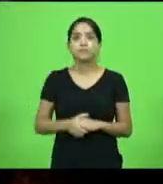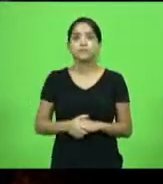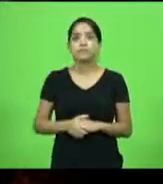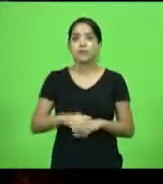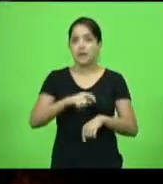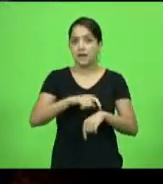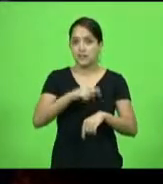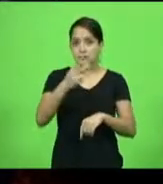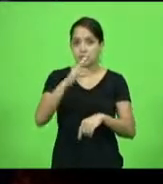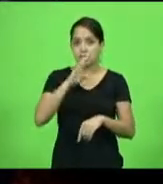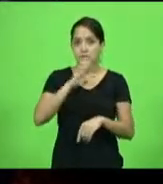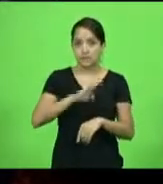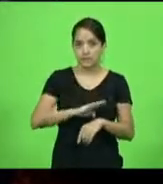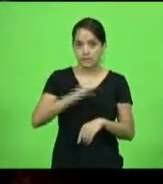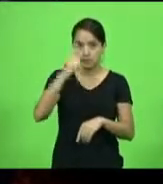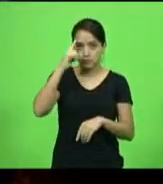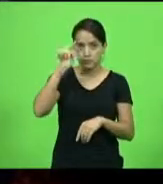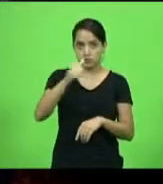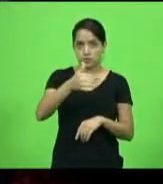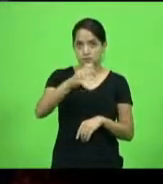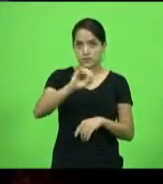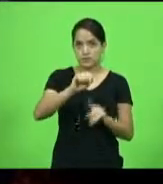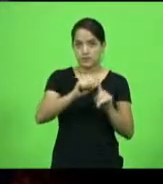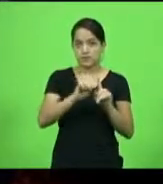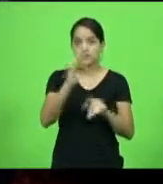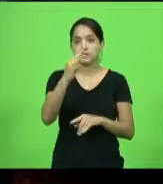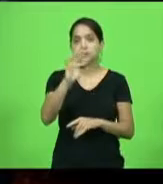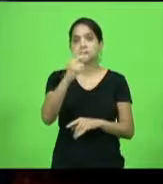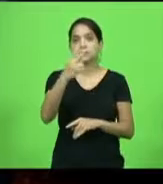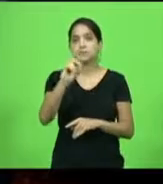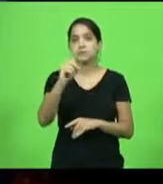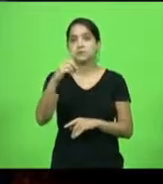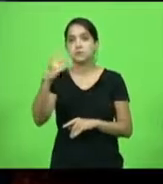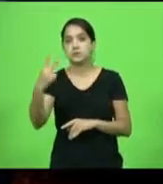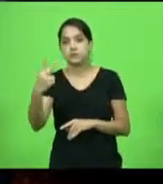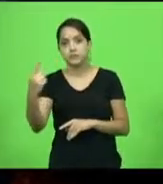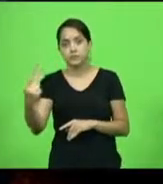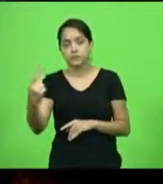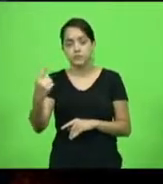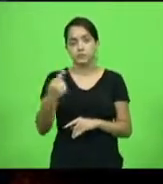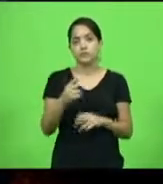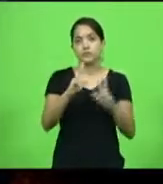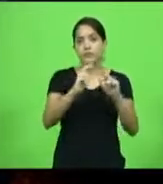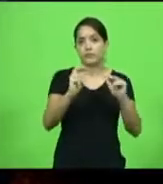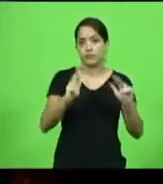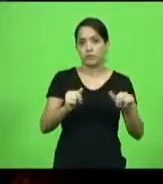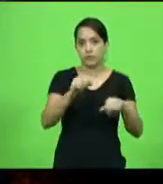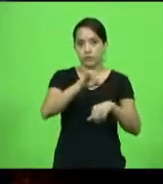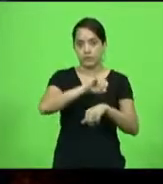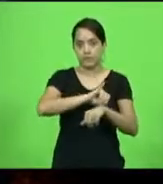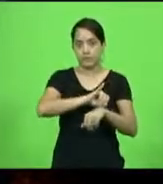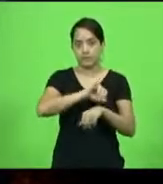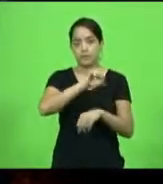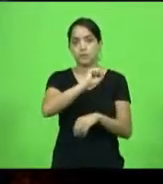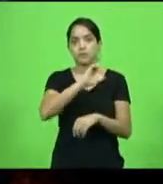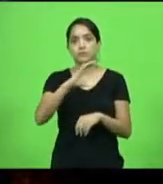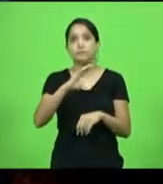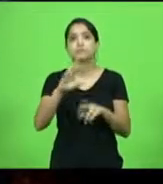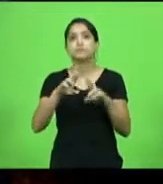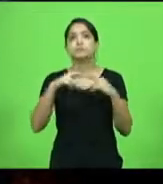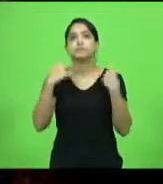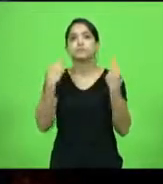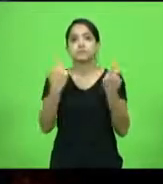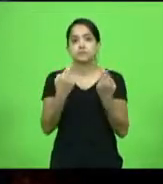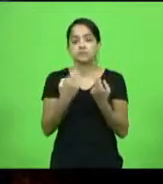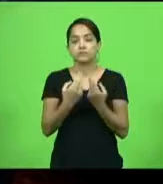14 horas do dia 10 de fevereiro do ano 2021, nesta cidade de Florianópolis, capital do Estado